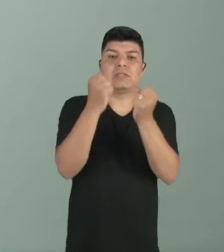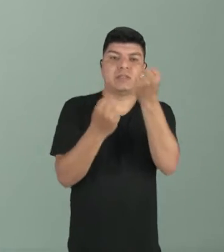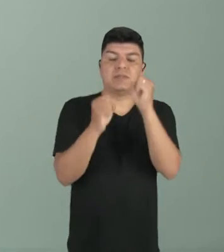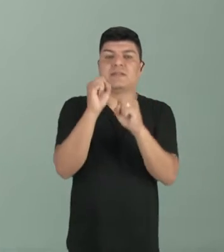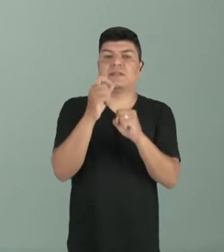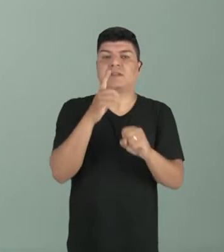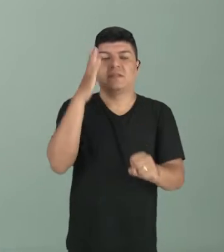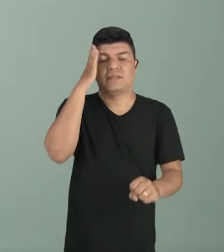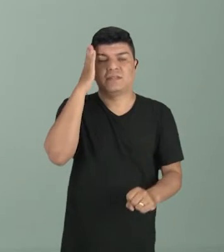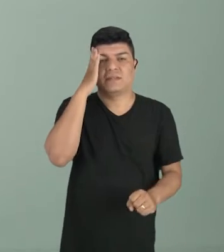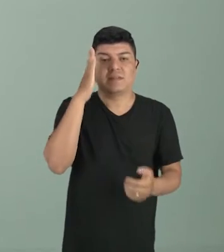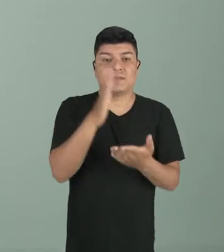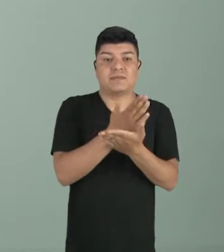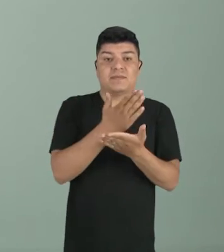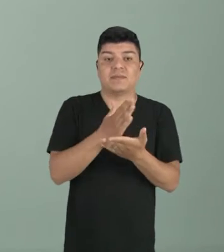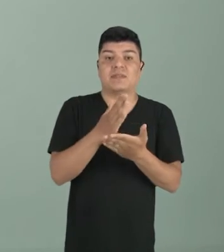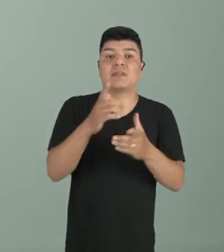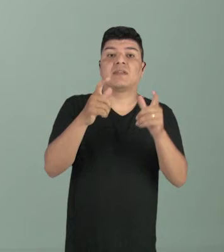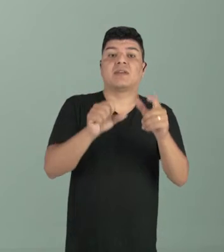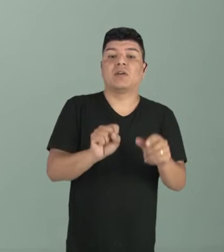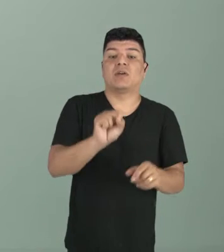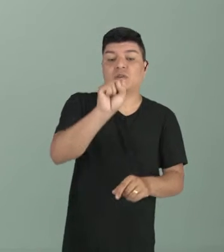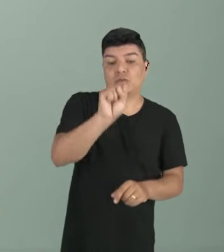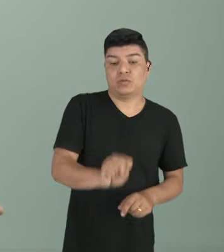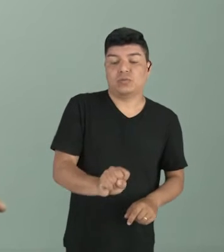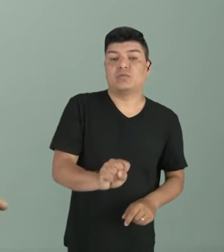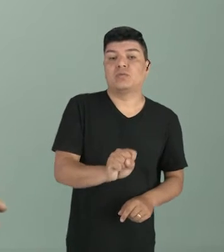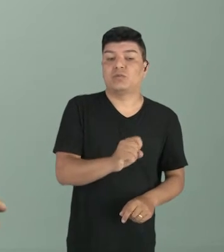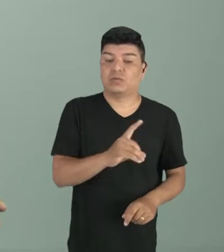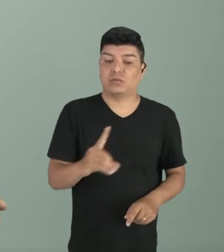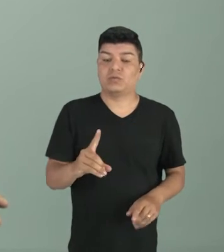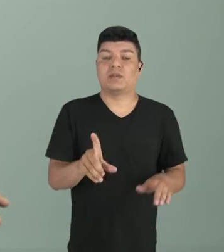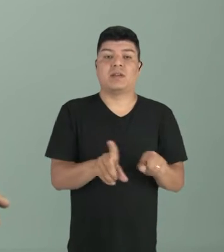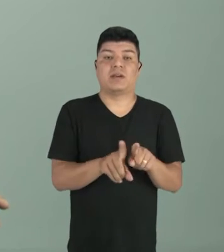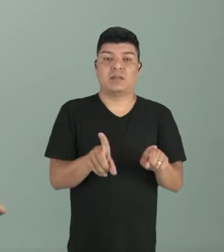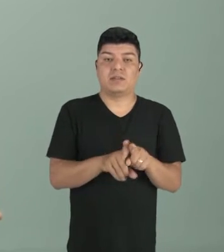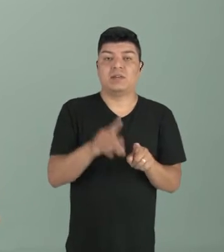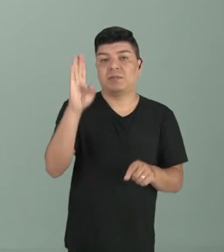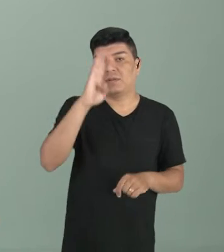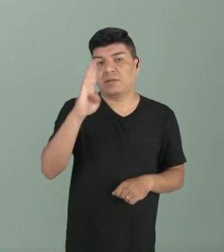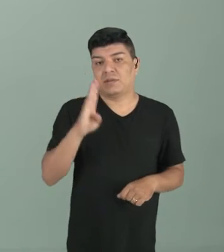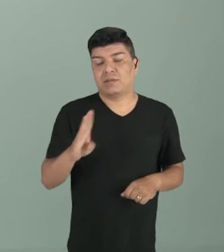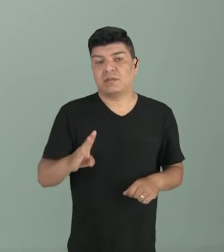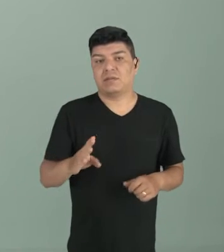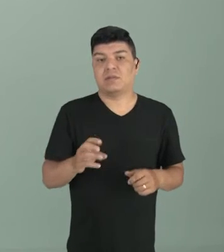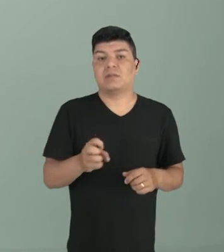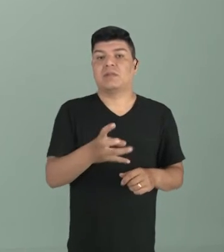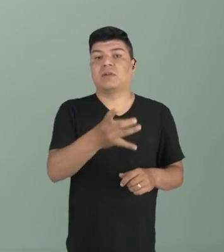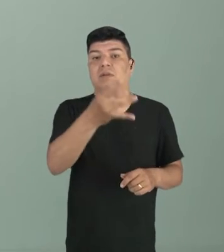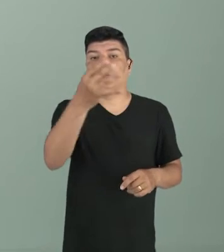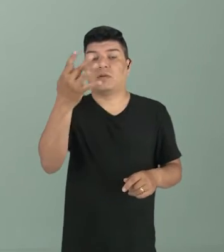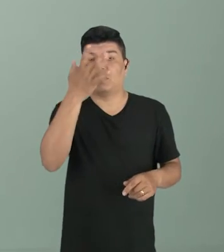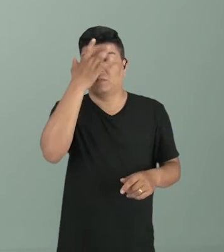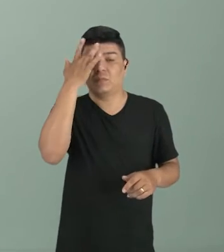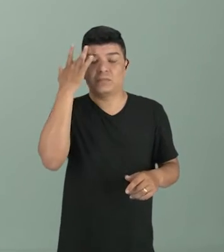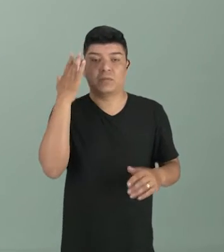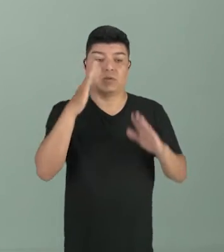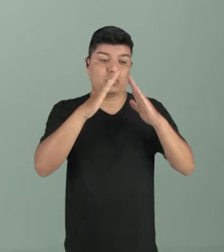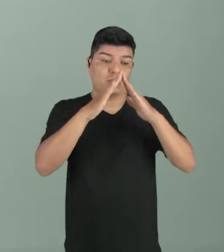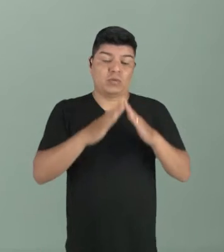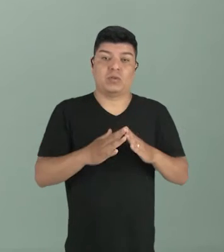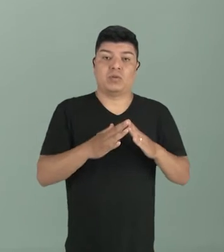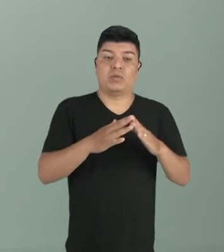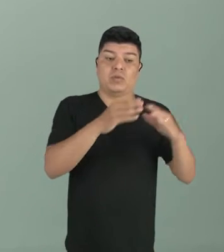Nós sabemos que a maioria das indústrias se encontra na região sul e sudeste do Brasil, que é onde também a maior quantidade de pessoas morando, porque